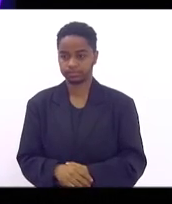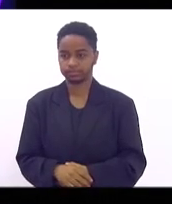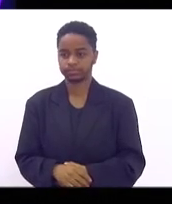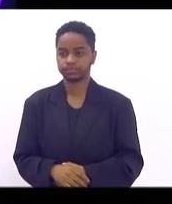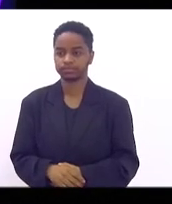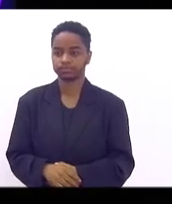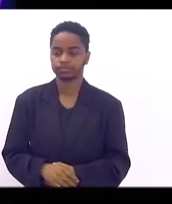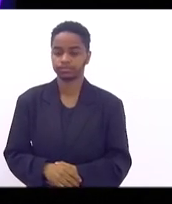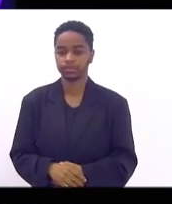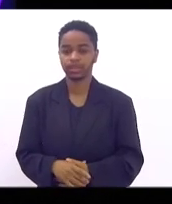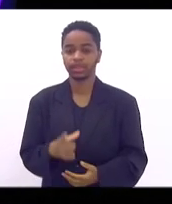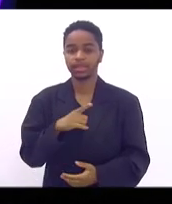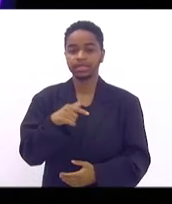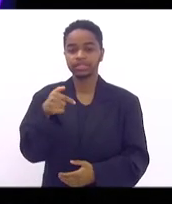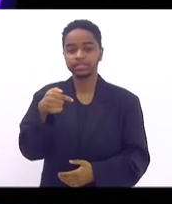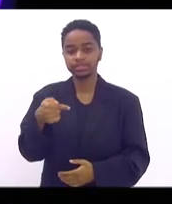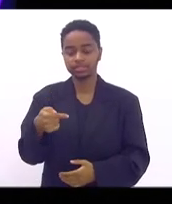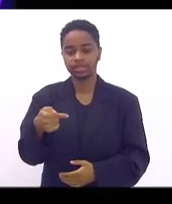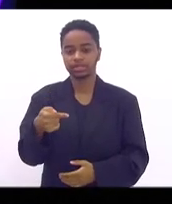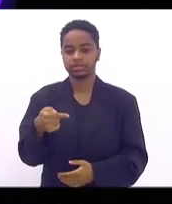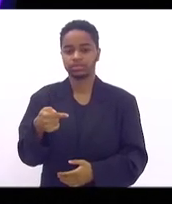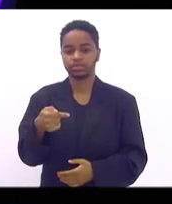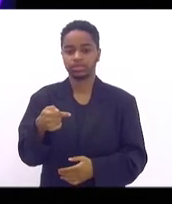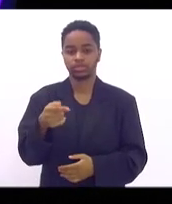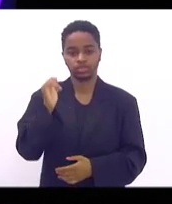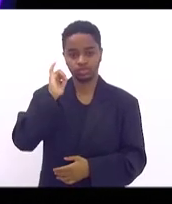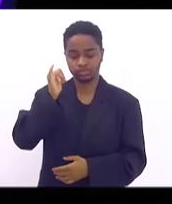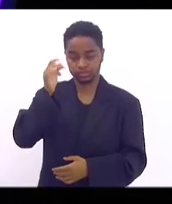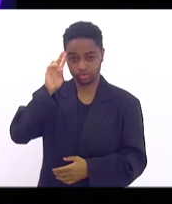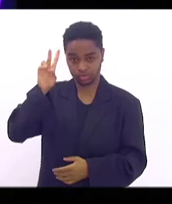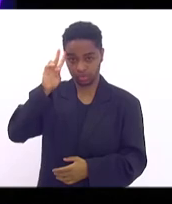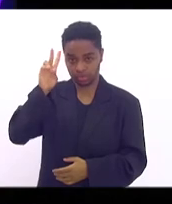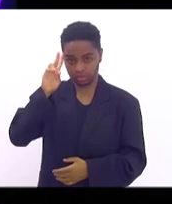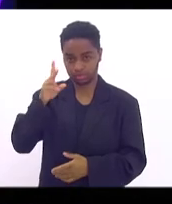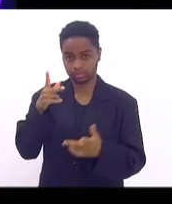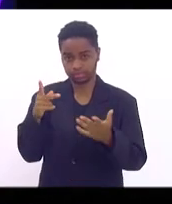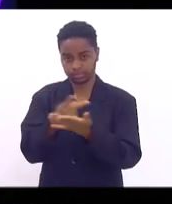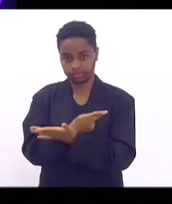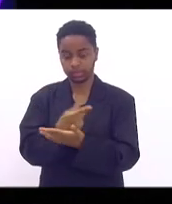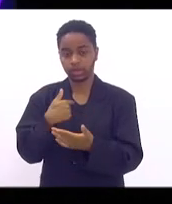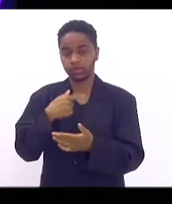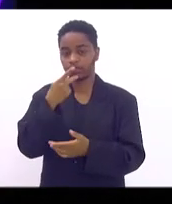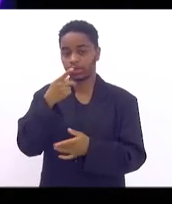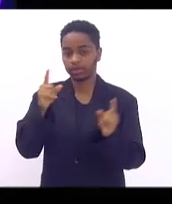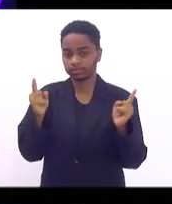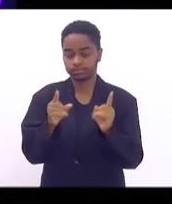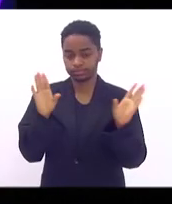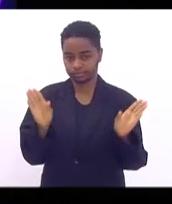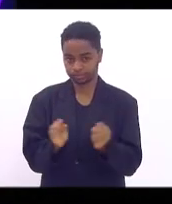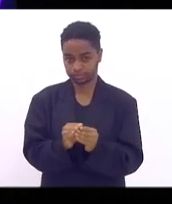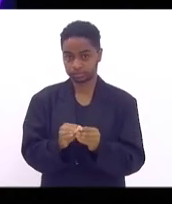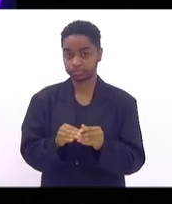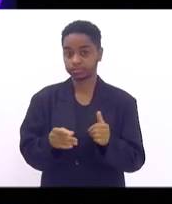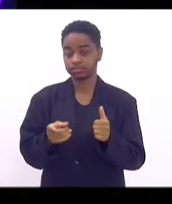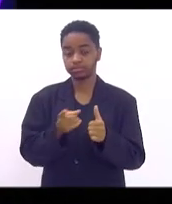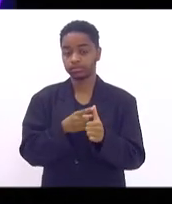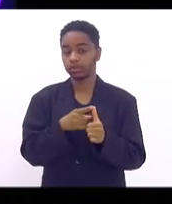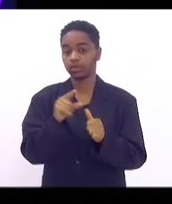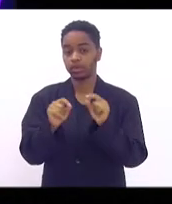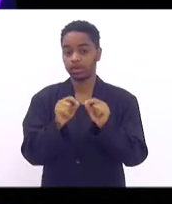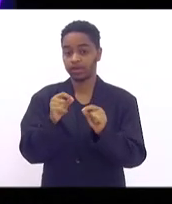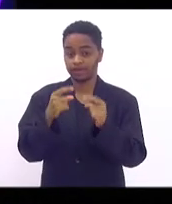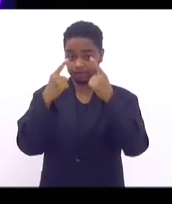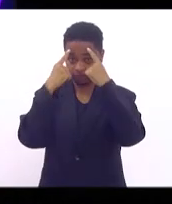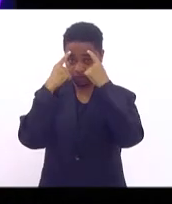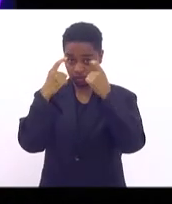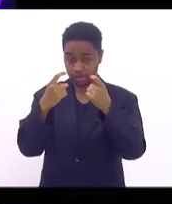Eu trouxe 7 recortes de caso, vou falar brevemente. O primeiro caso é uma violência de gênero,